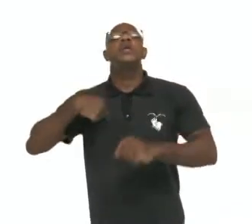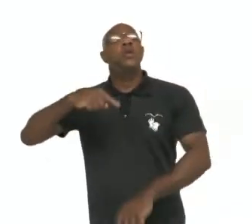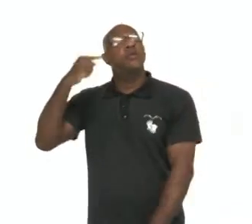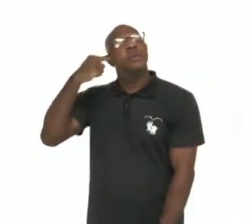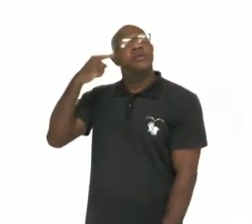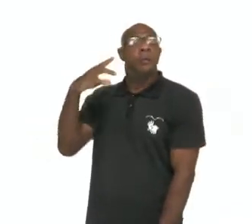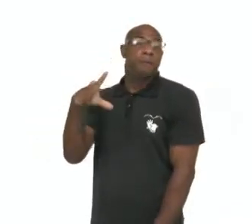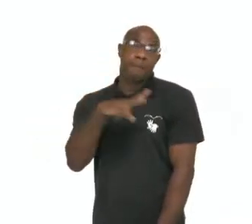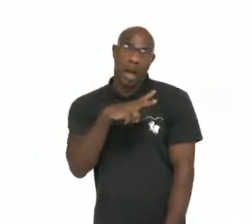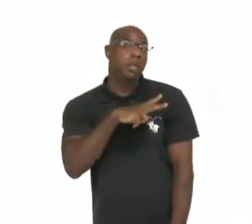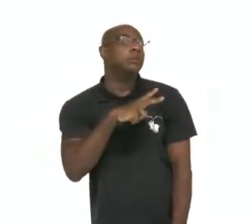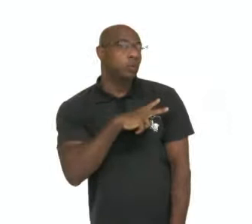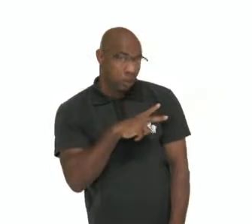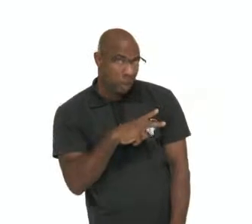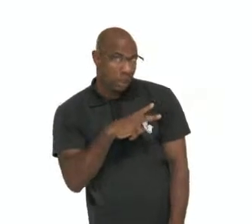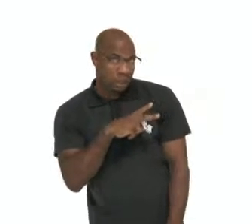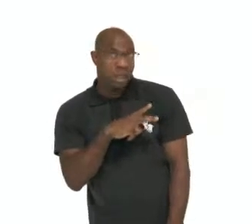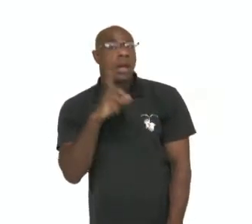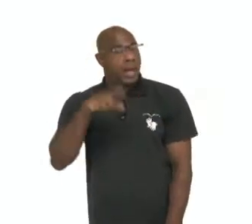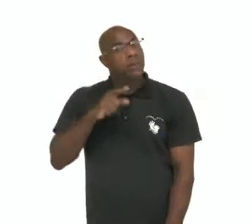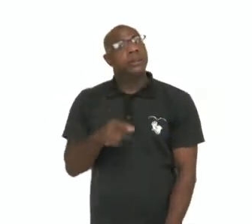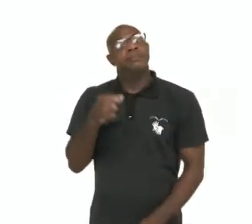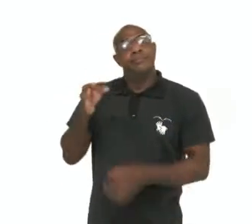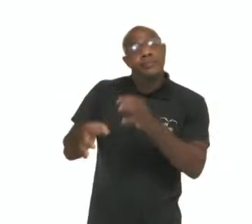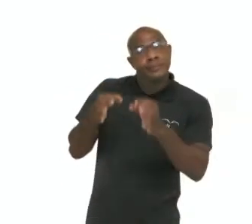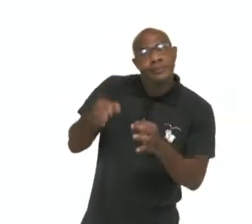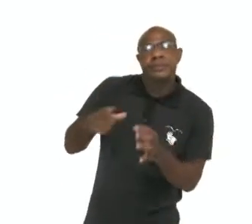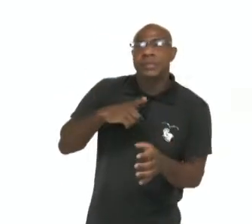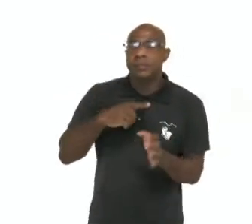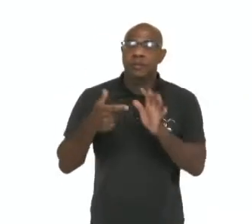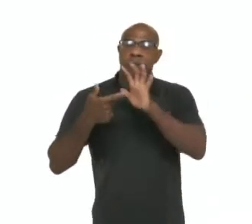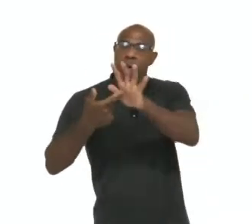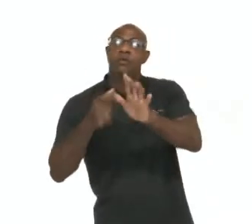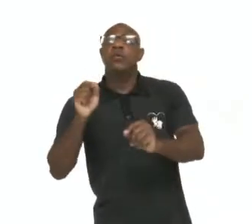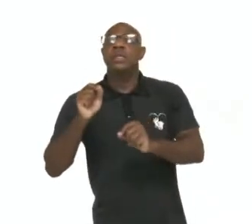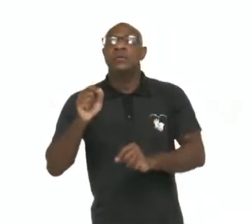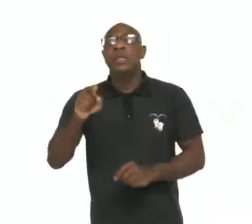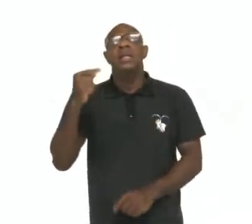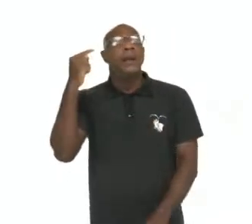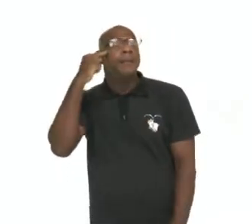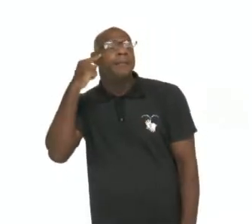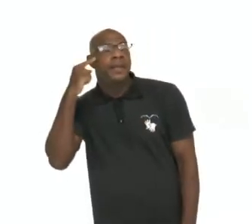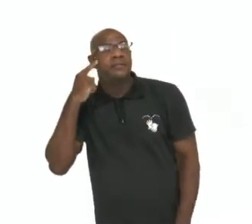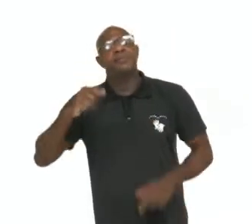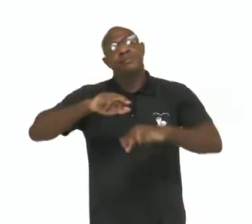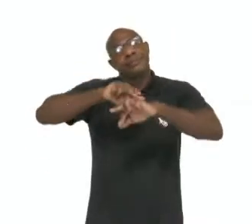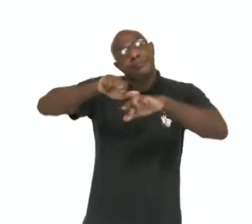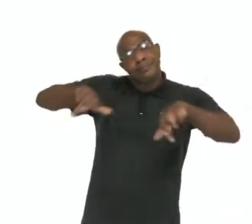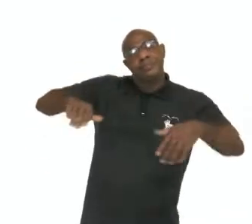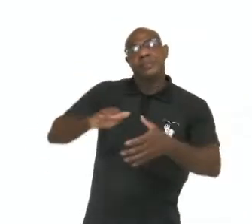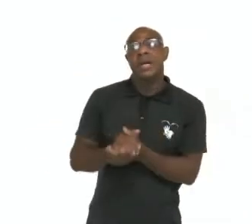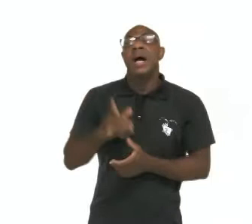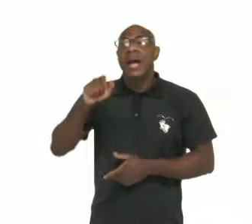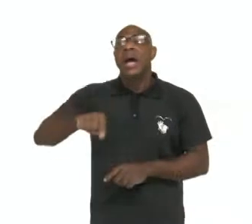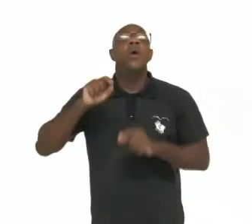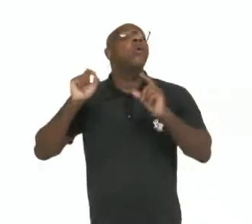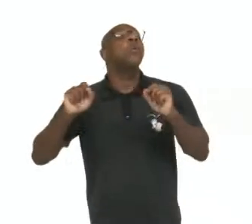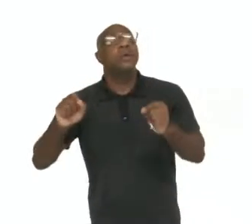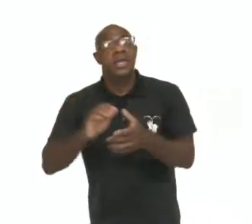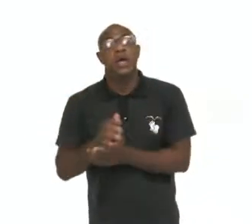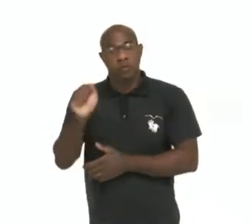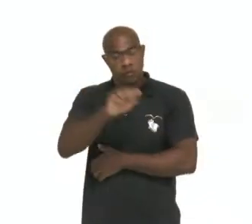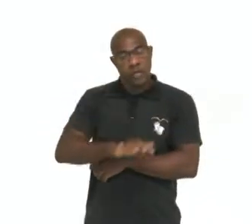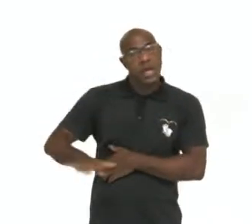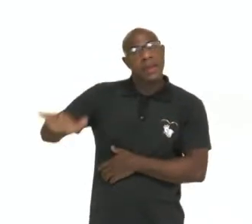particular. Nossa opinião envolve julgamento, juízo de valor. A defesa de uma opinião tem base naquilo que, no